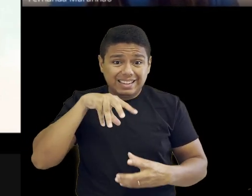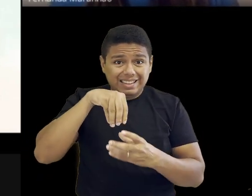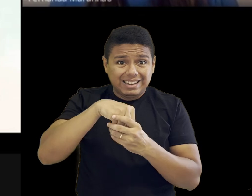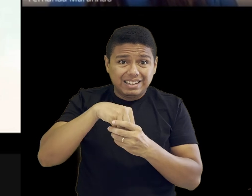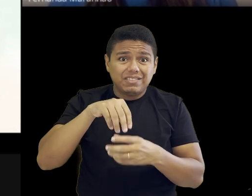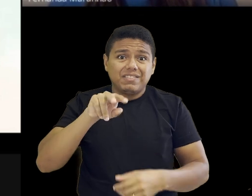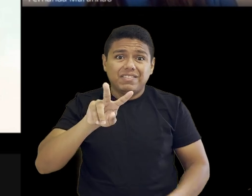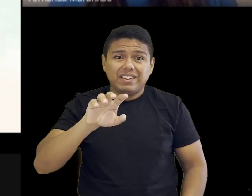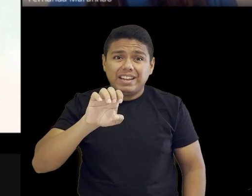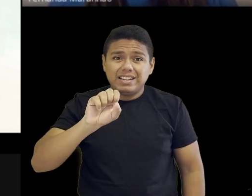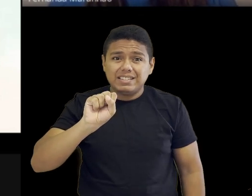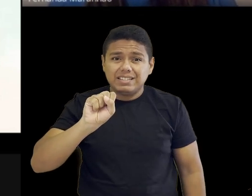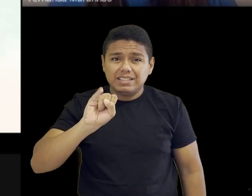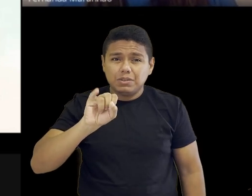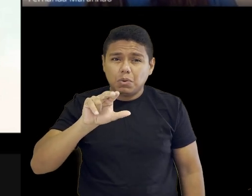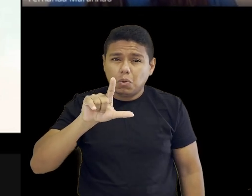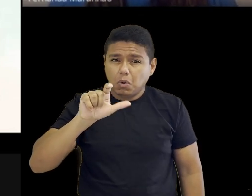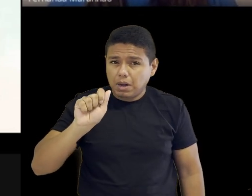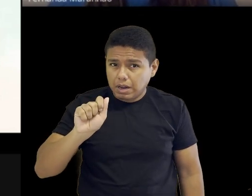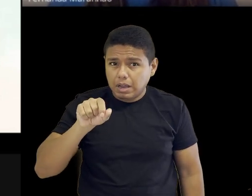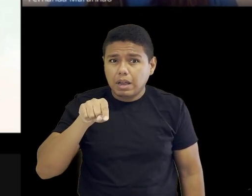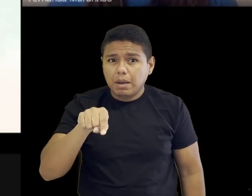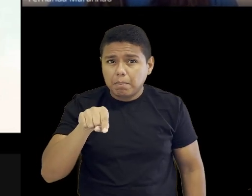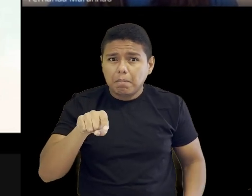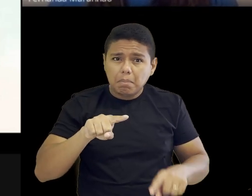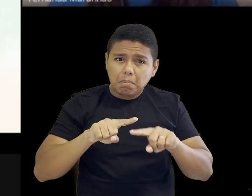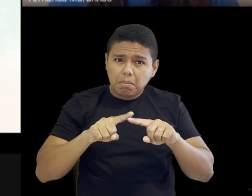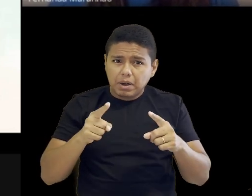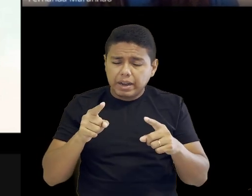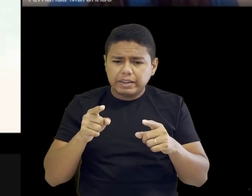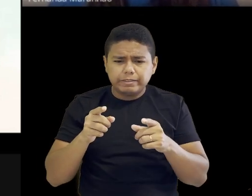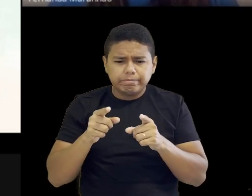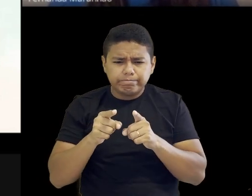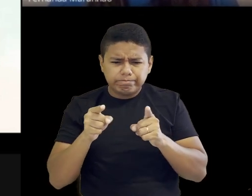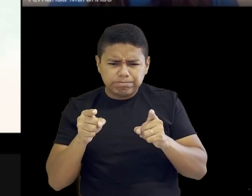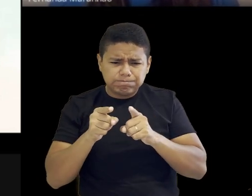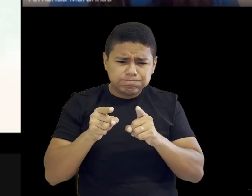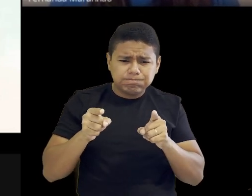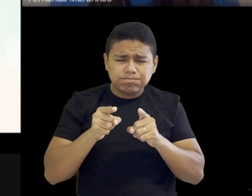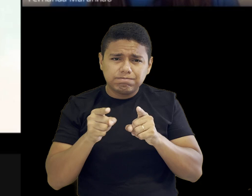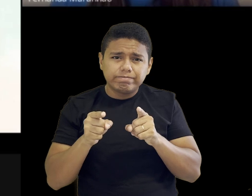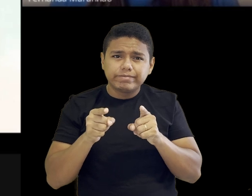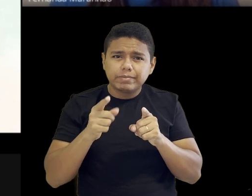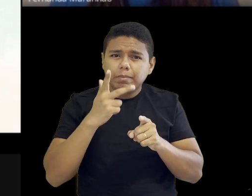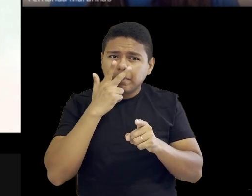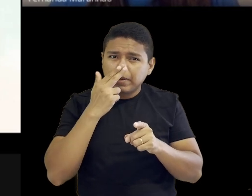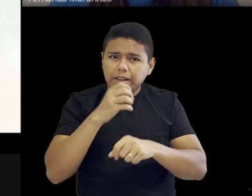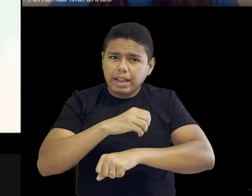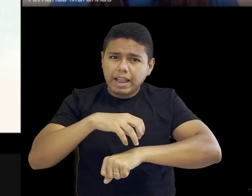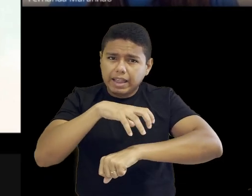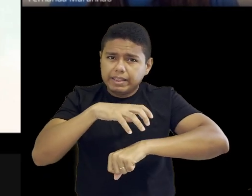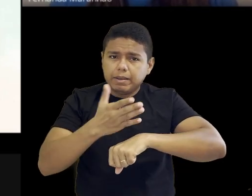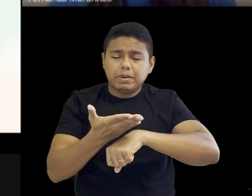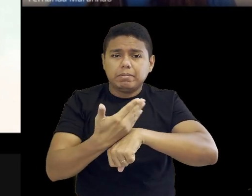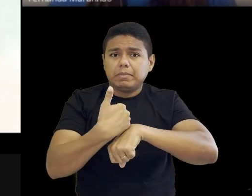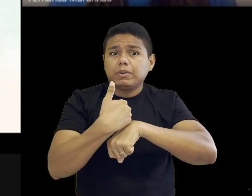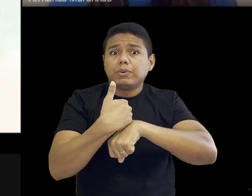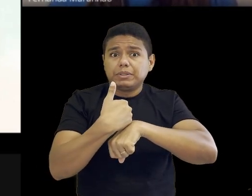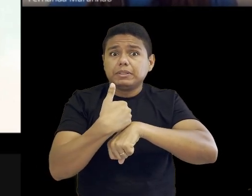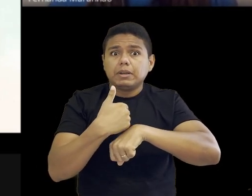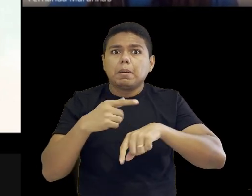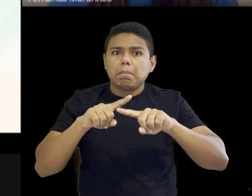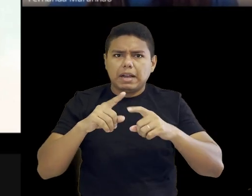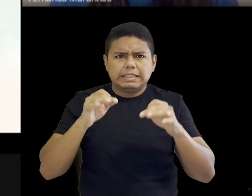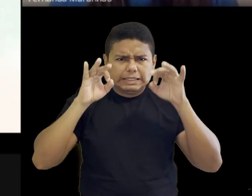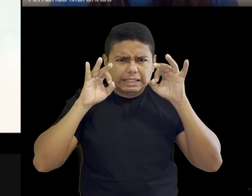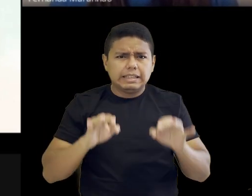temos uma vesícula vitelínica que tem mais de 6 milímetros, ela é considerada uma vesícula vitelínica hidrópica, isso pode ser sinal de edema